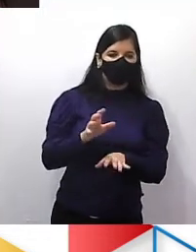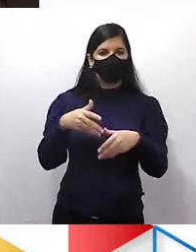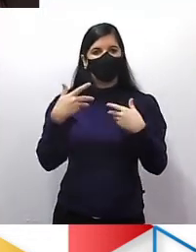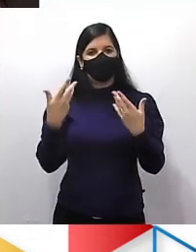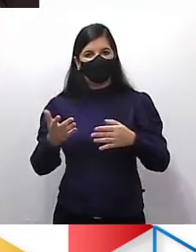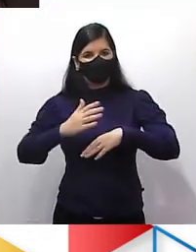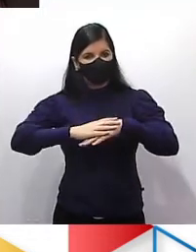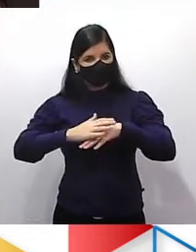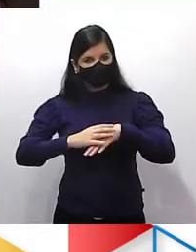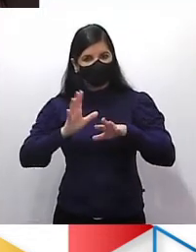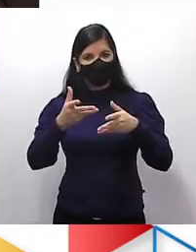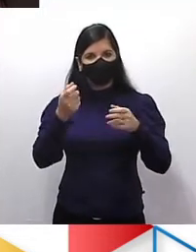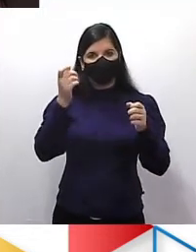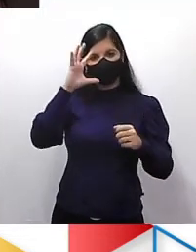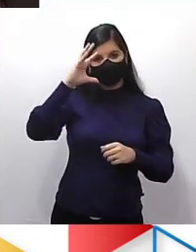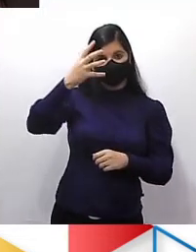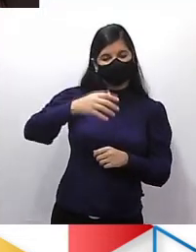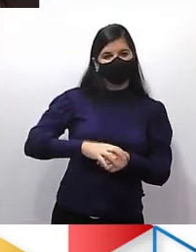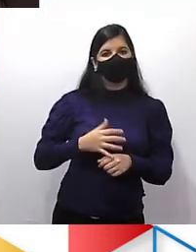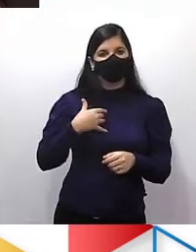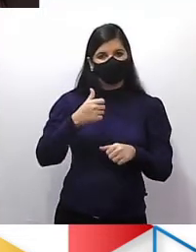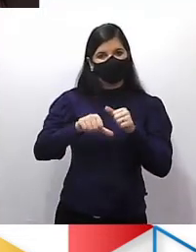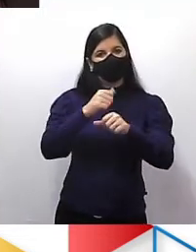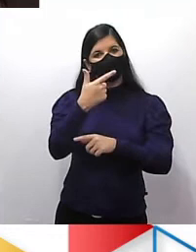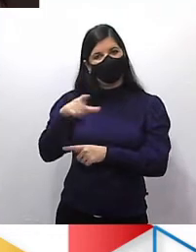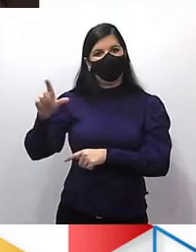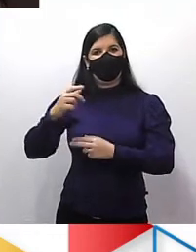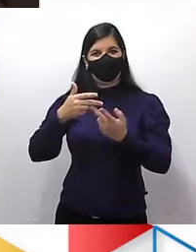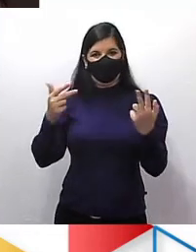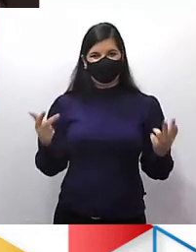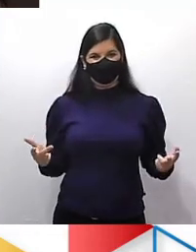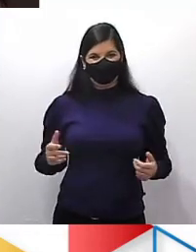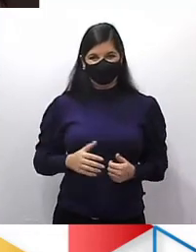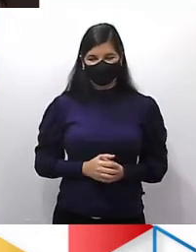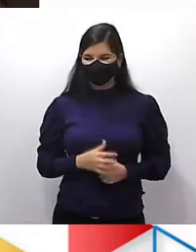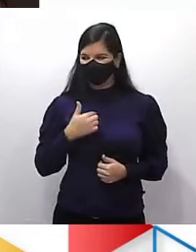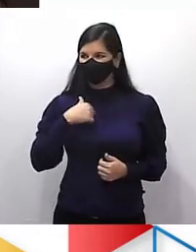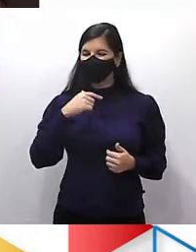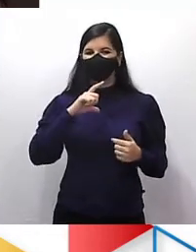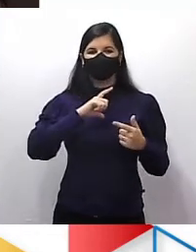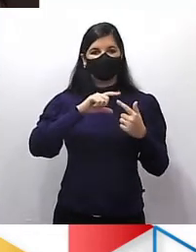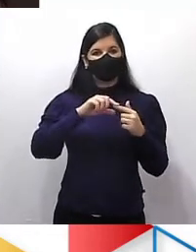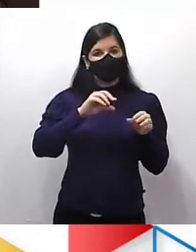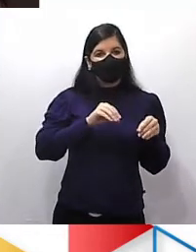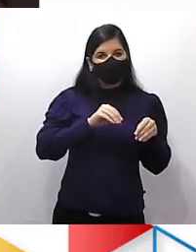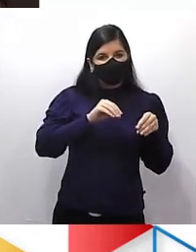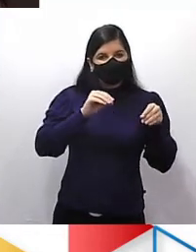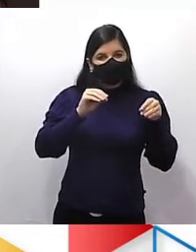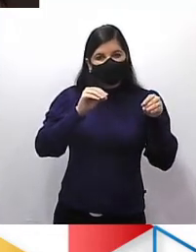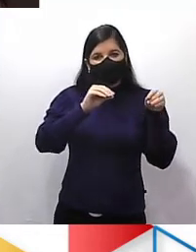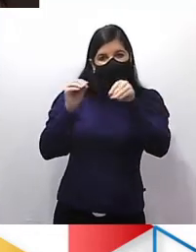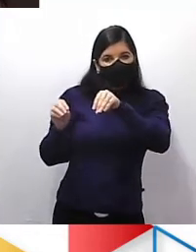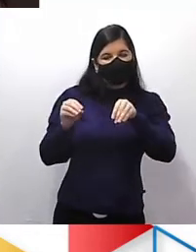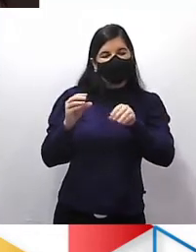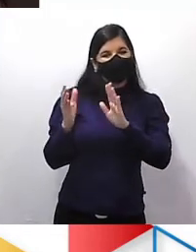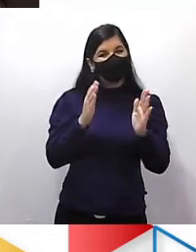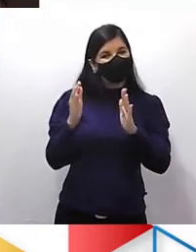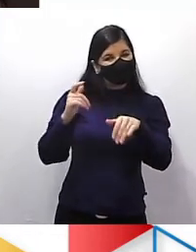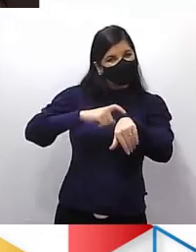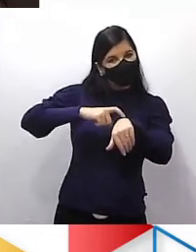quando isso acontecer, eu já vou fazer uma outra coisa na sequência, dando esse deslocamento de tempo mais